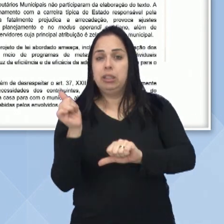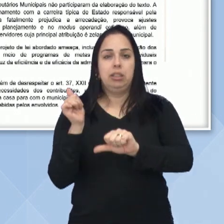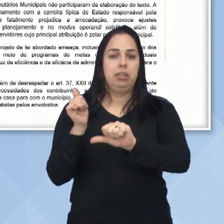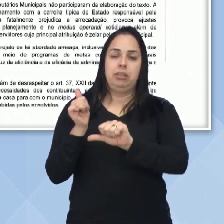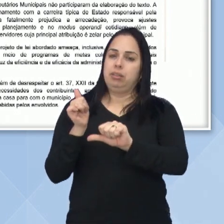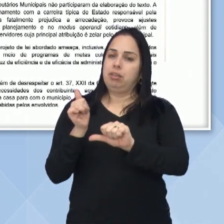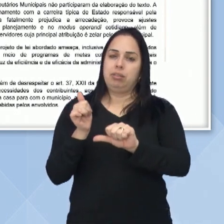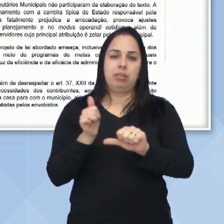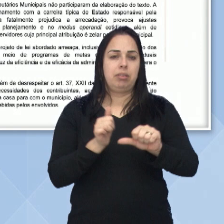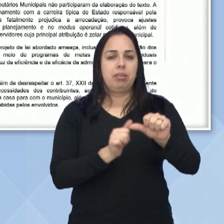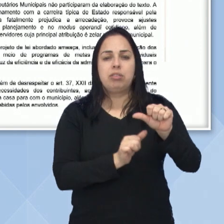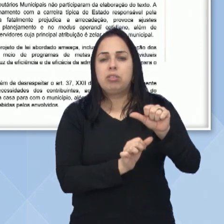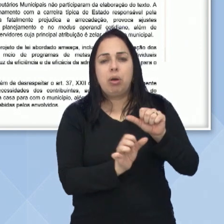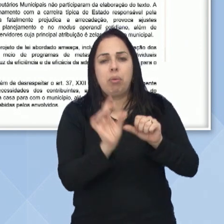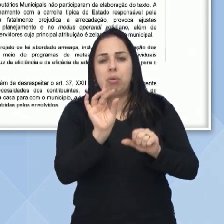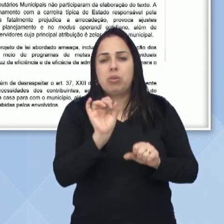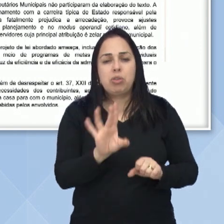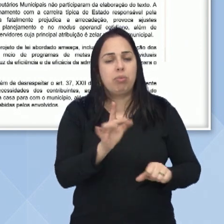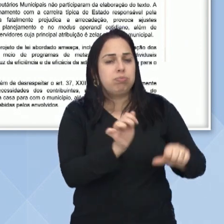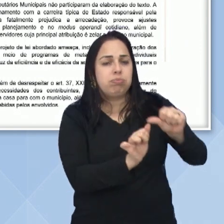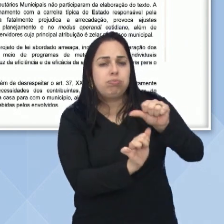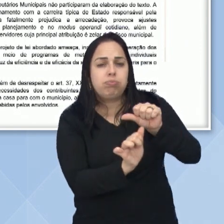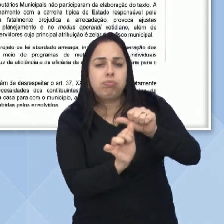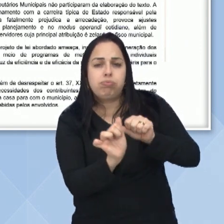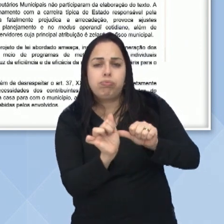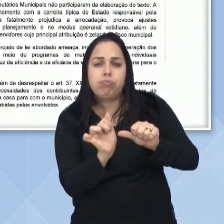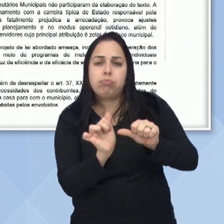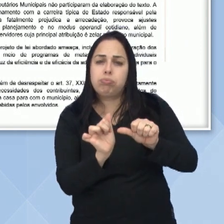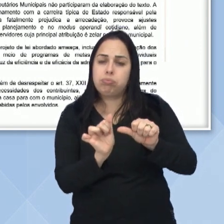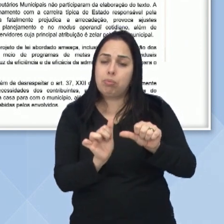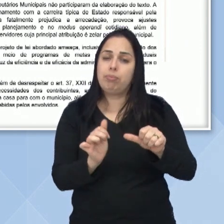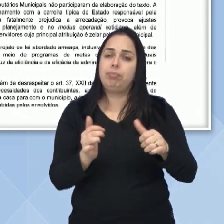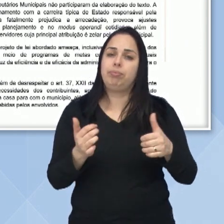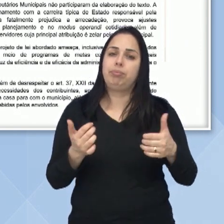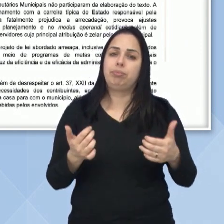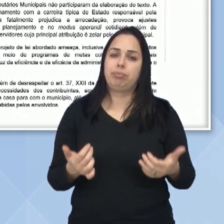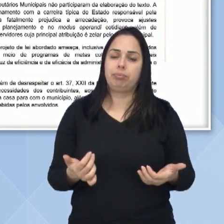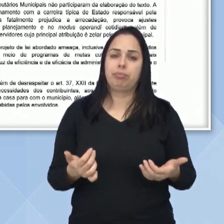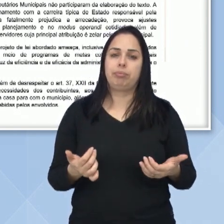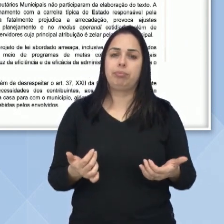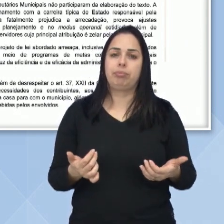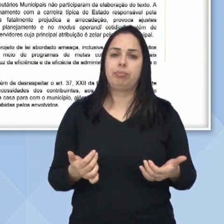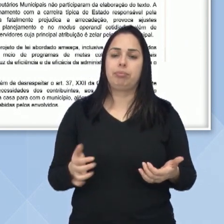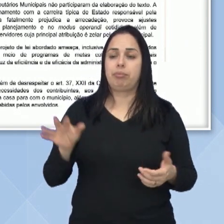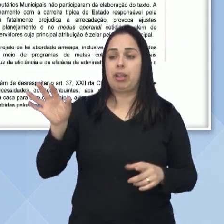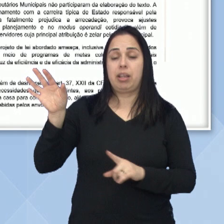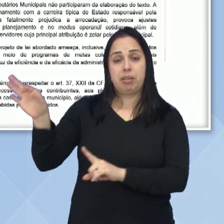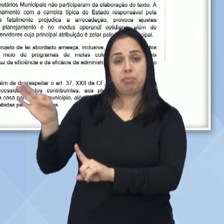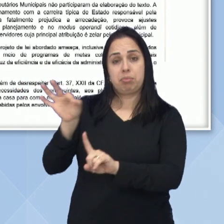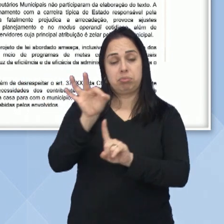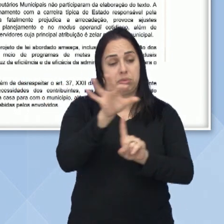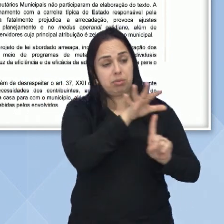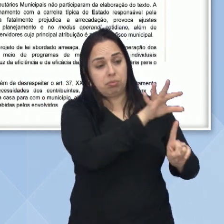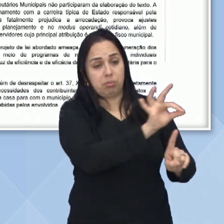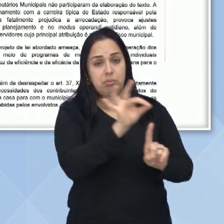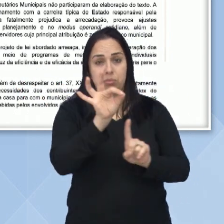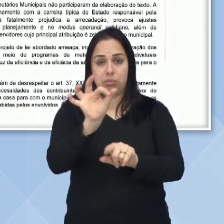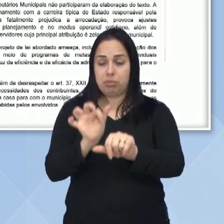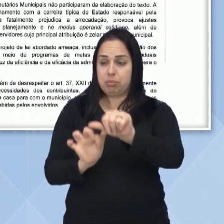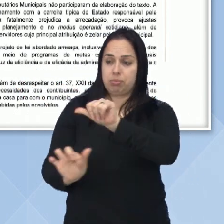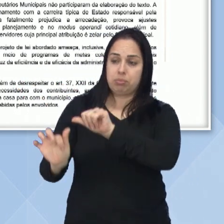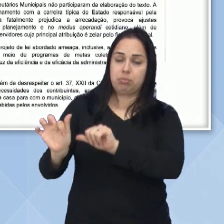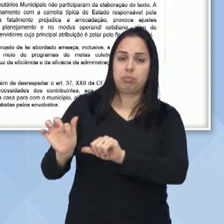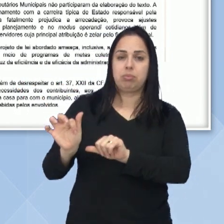modificações na máquina arrecadatória, com amplo remanejamento de pessoal,